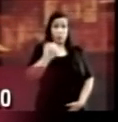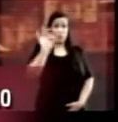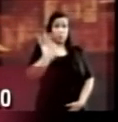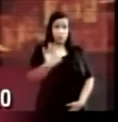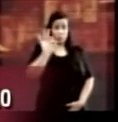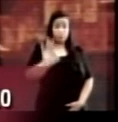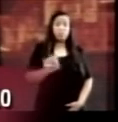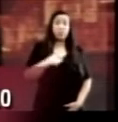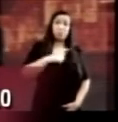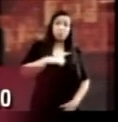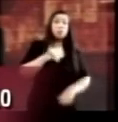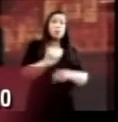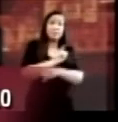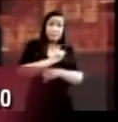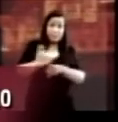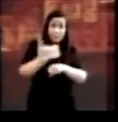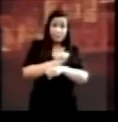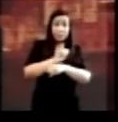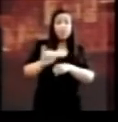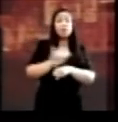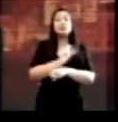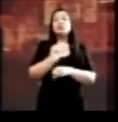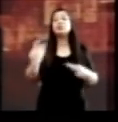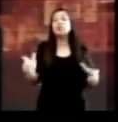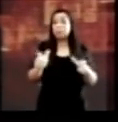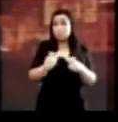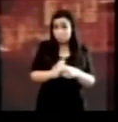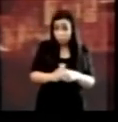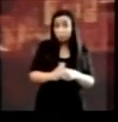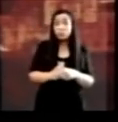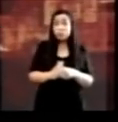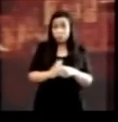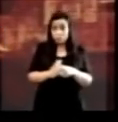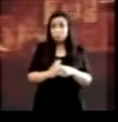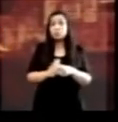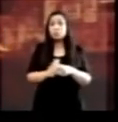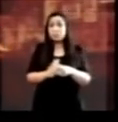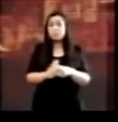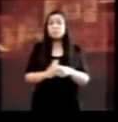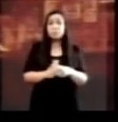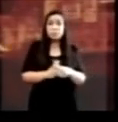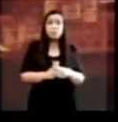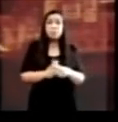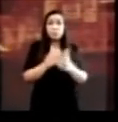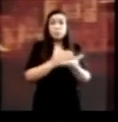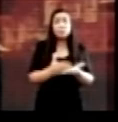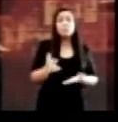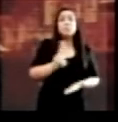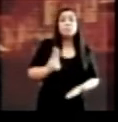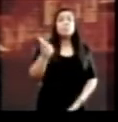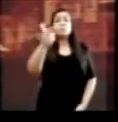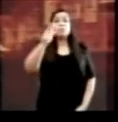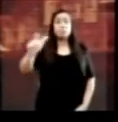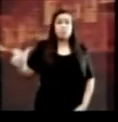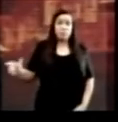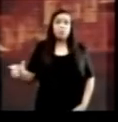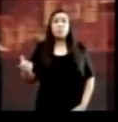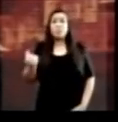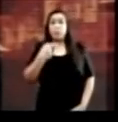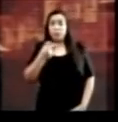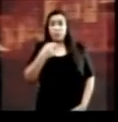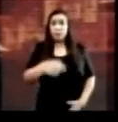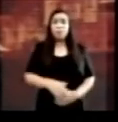50%, tínhamos uma estratégia de diminuirmos, começarmos a utilizar esses leitos para outro tipo de